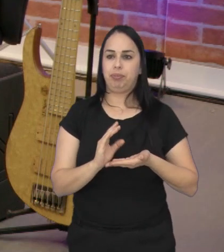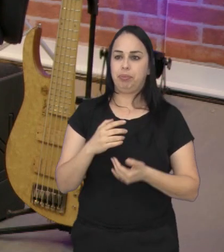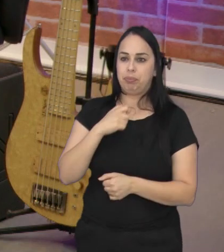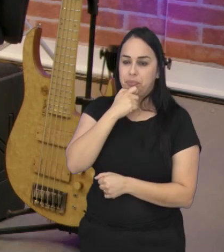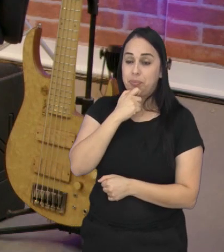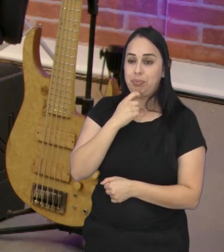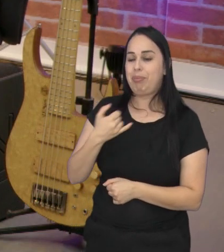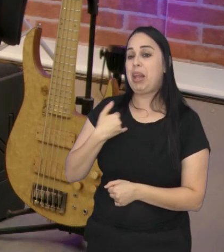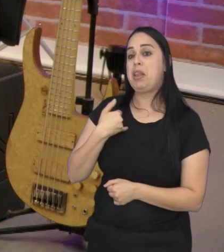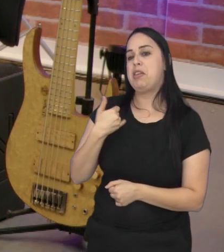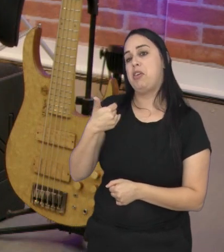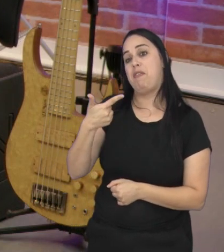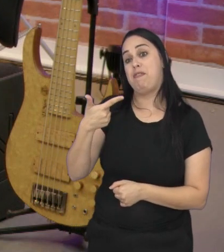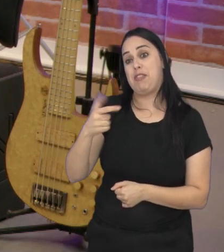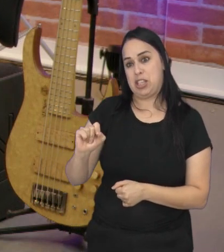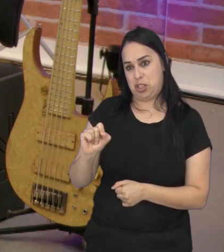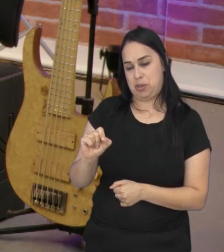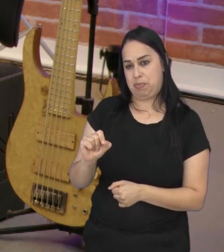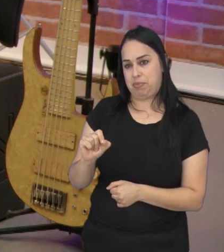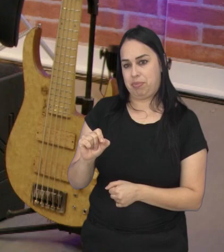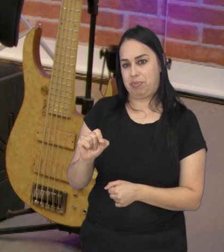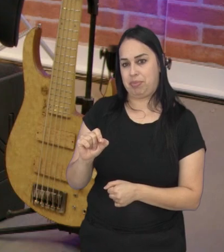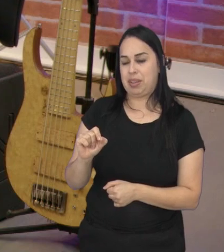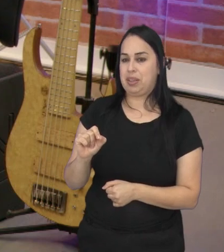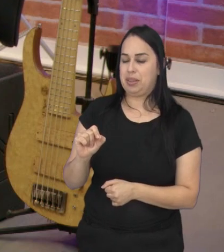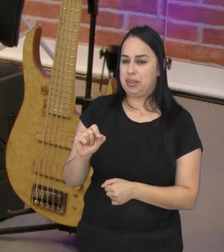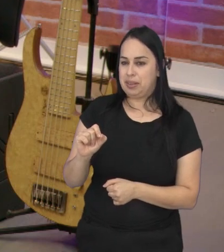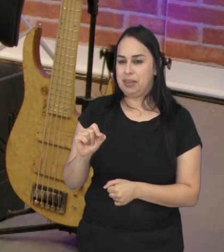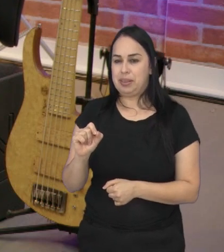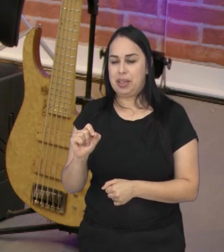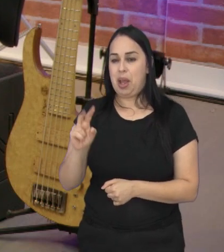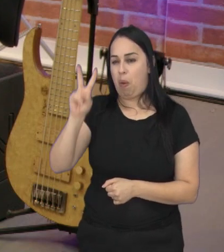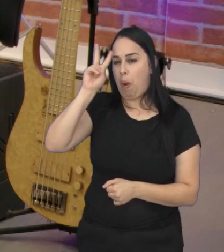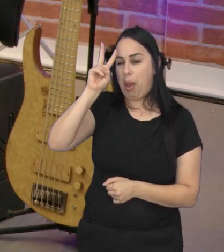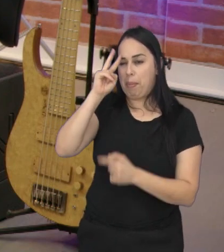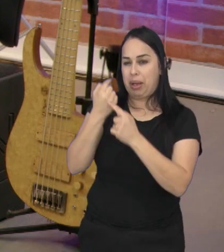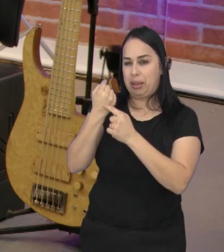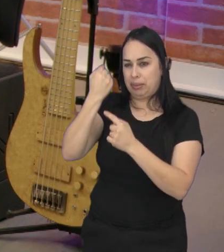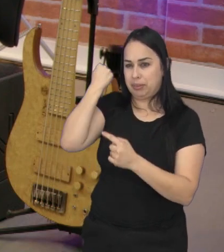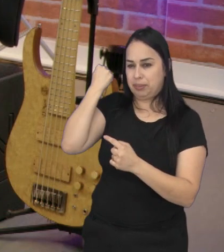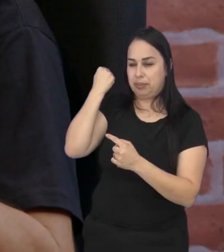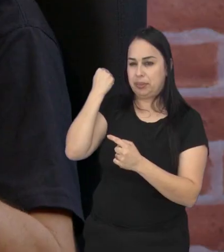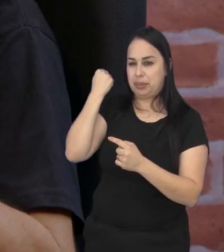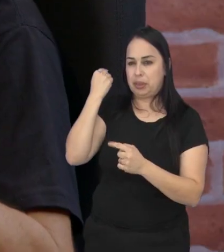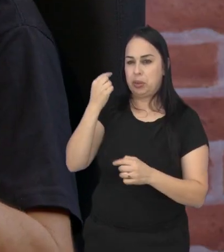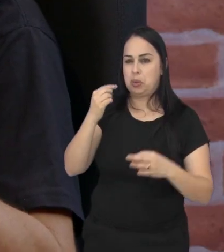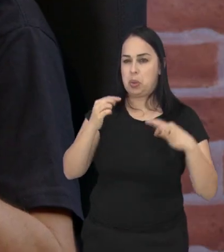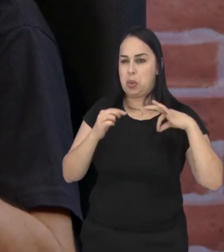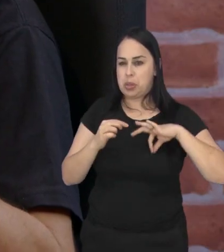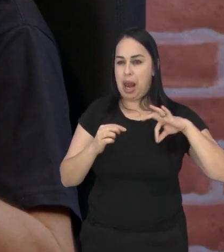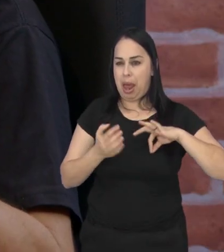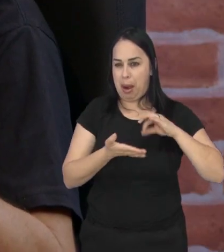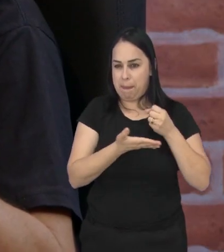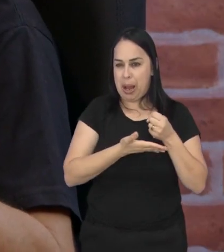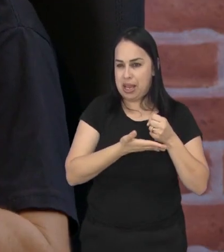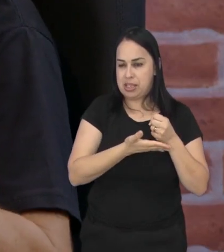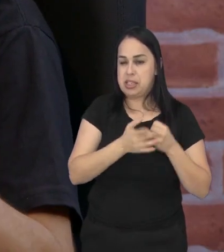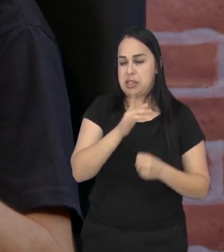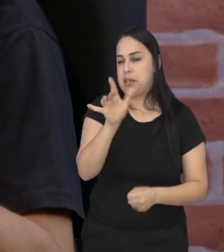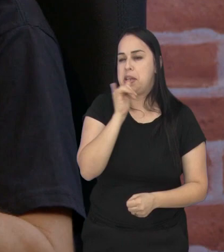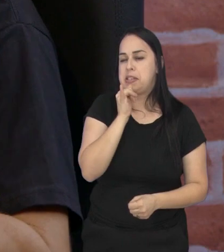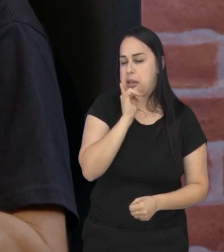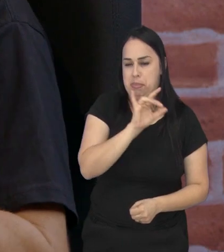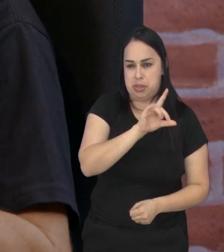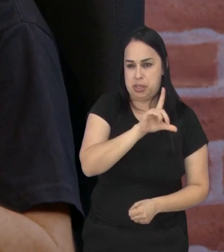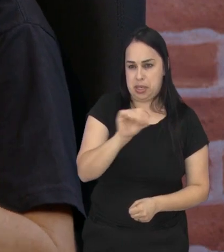cara. Eu olhei e a matemática era muito engraçada, porque eu lembro que na época o salário mínimo era, um